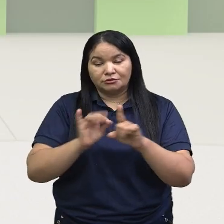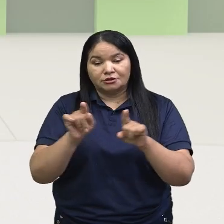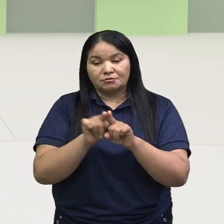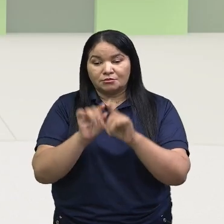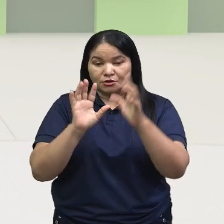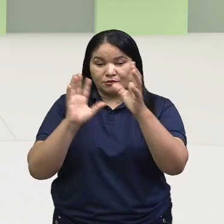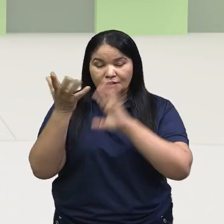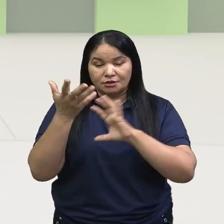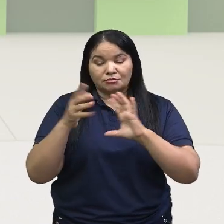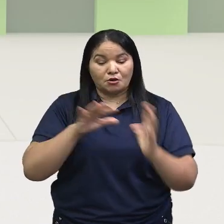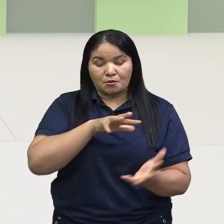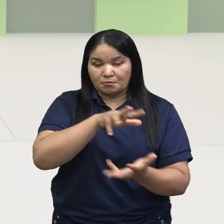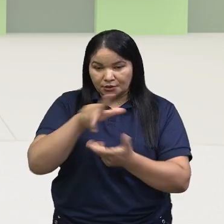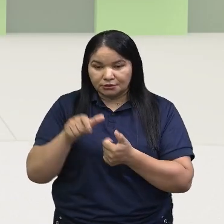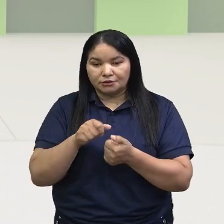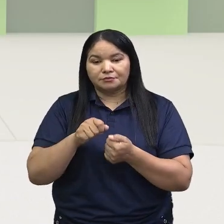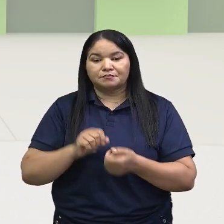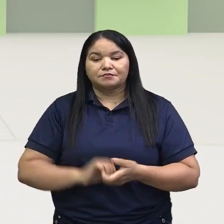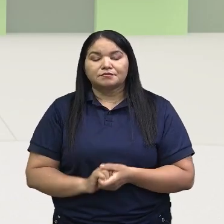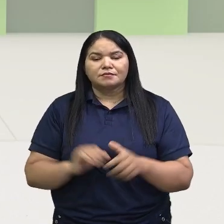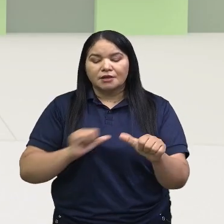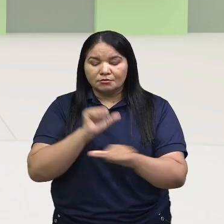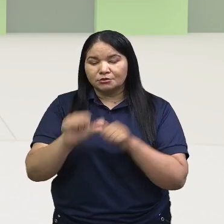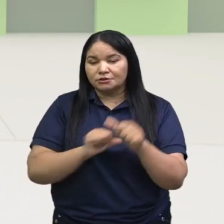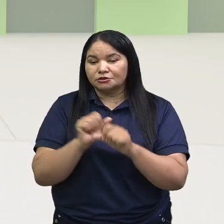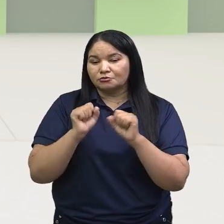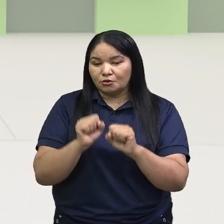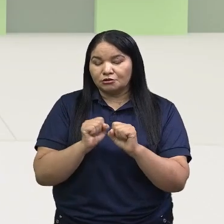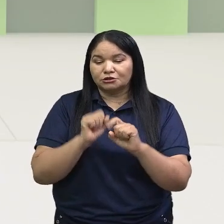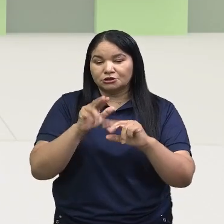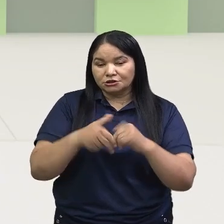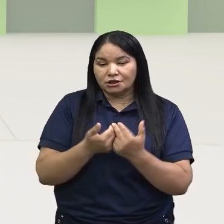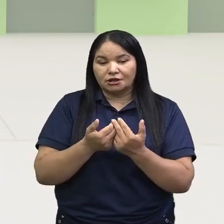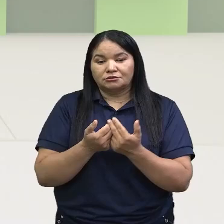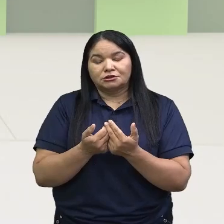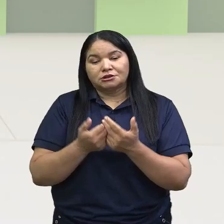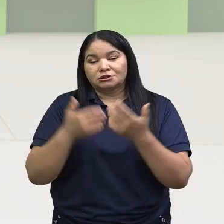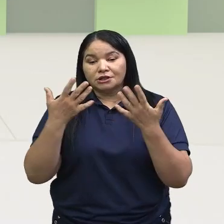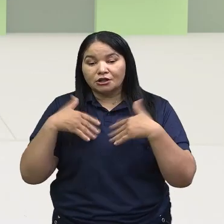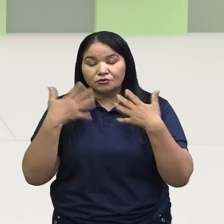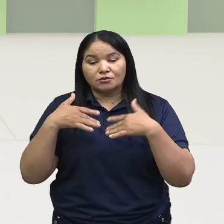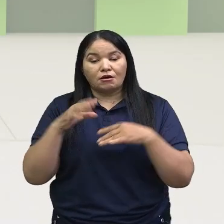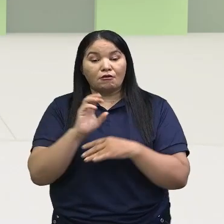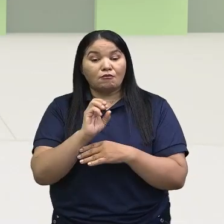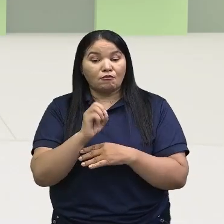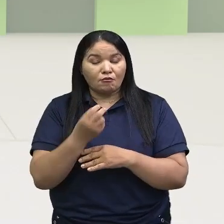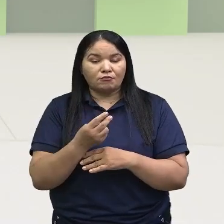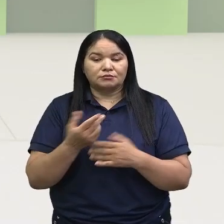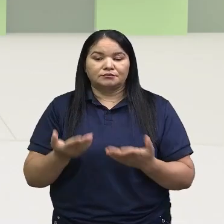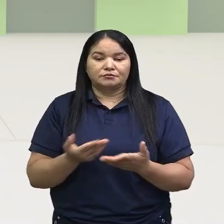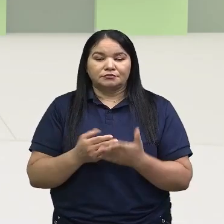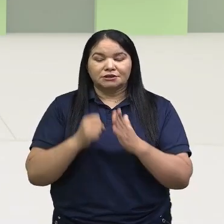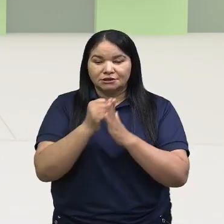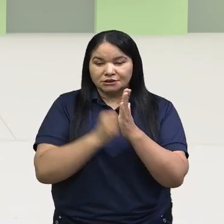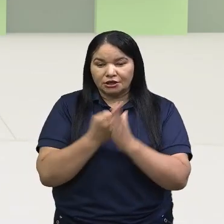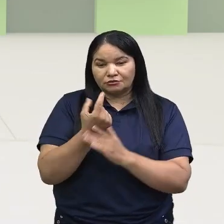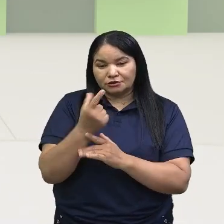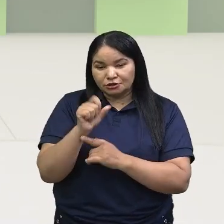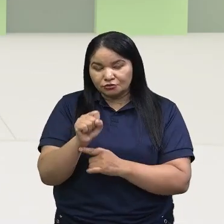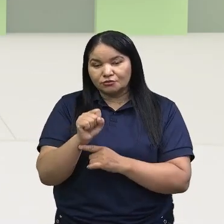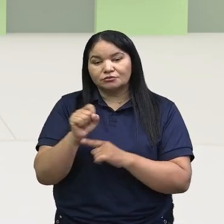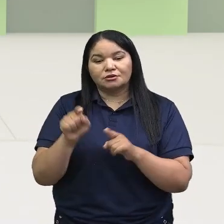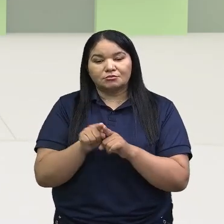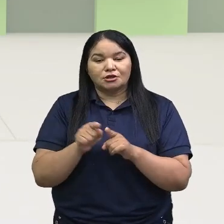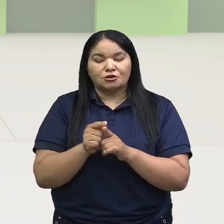escala planetária. Essas mudanças elas podem ter como causa as questões naturais, porém, desde o século XVIII, quando